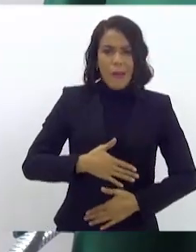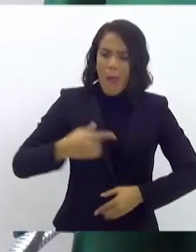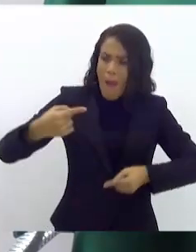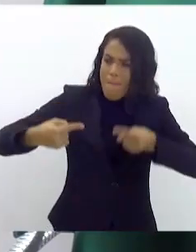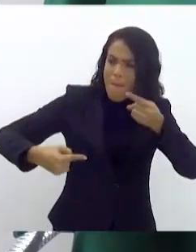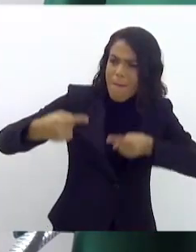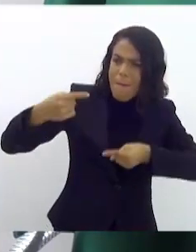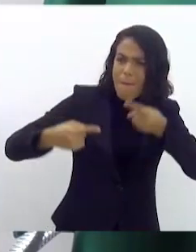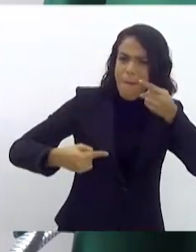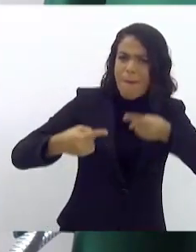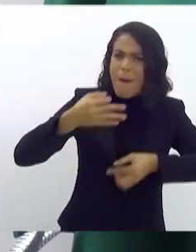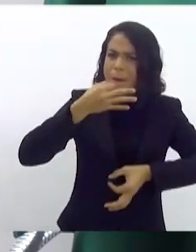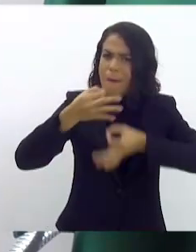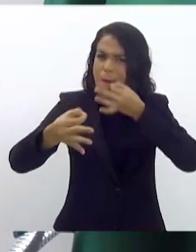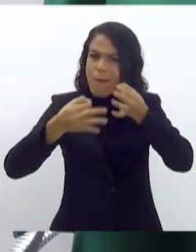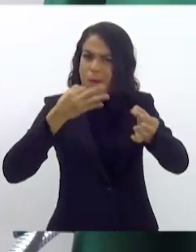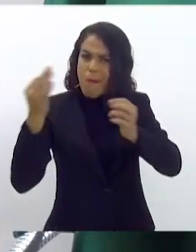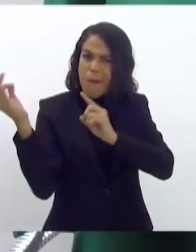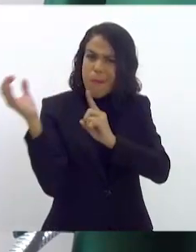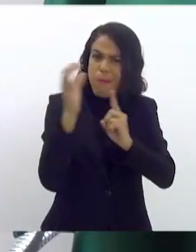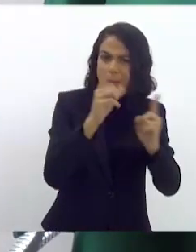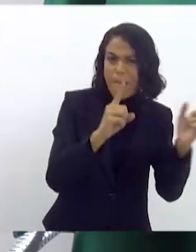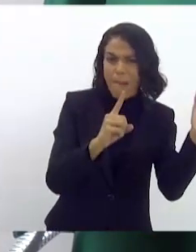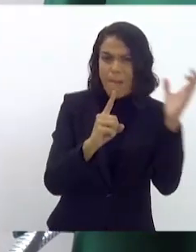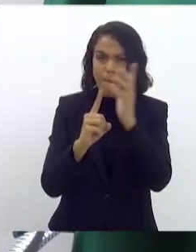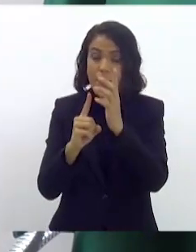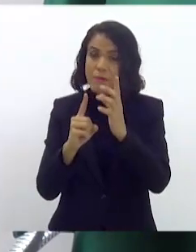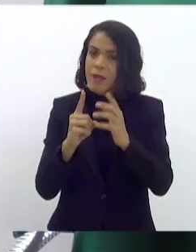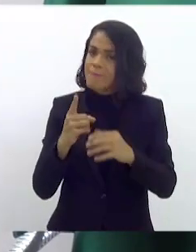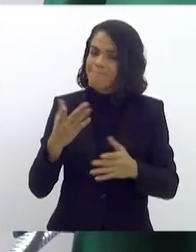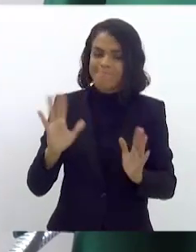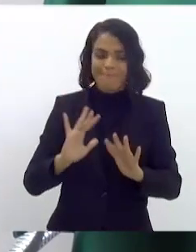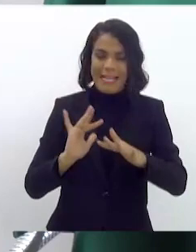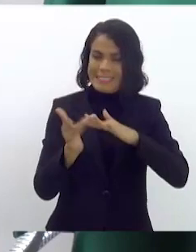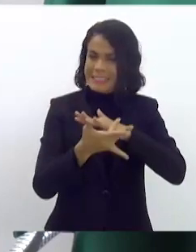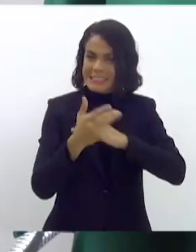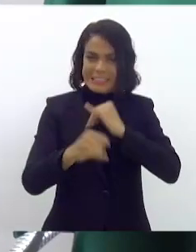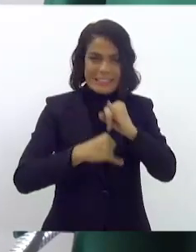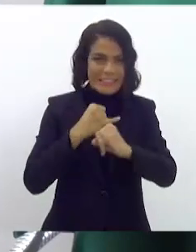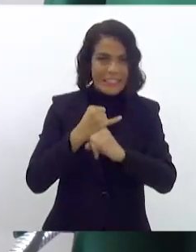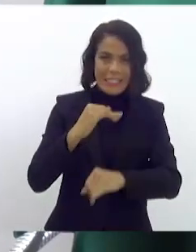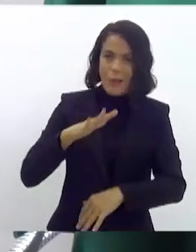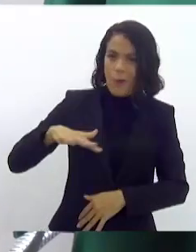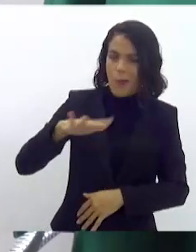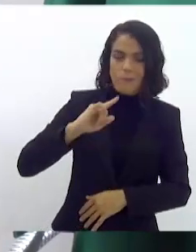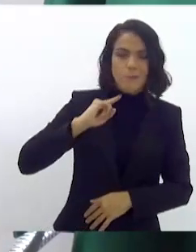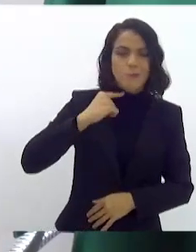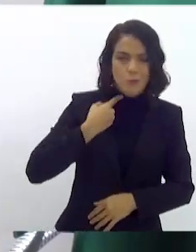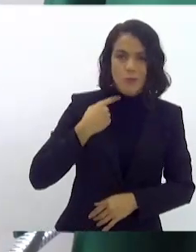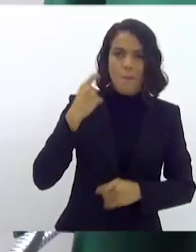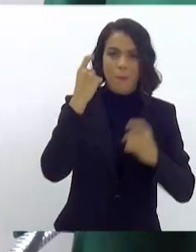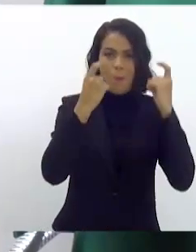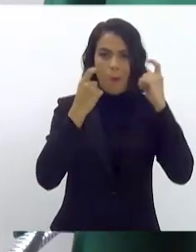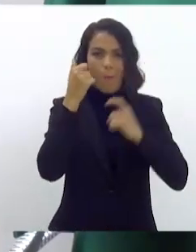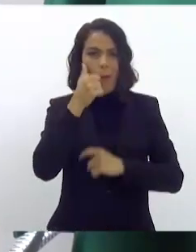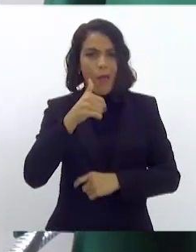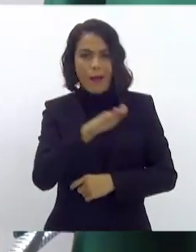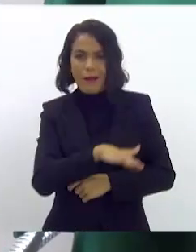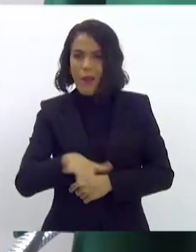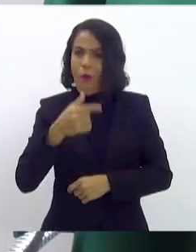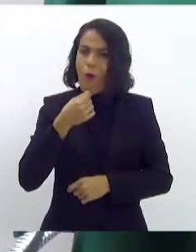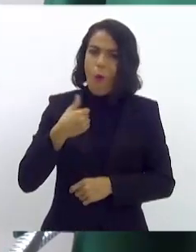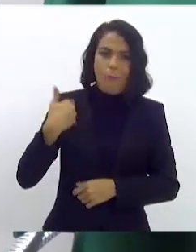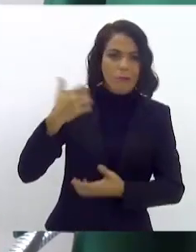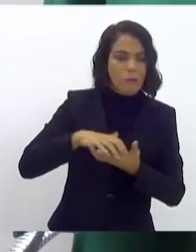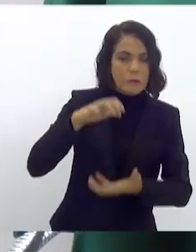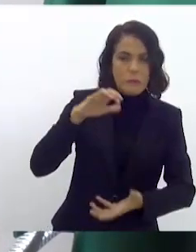debater, escutar críticas e ofensas, não entre na internet. Escute o que eu estou falando, porque é um meio muito sujo. Então, essa é a minha preocupação com todos, desde mulheres, crianças, homens,